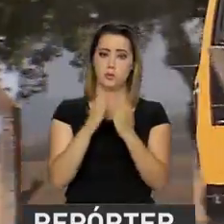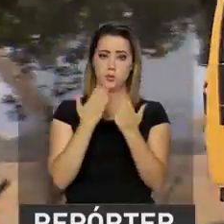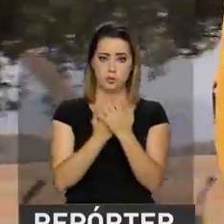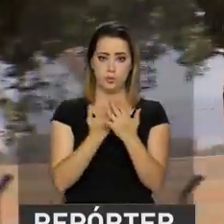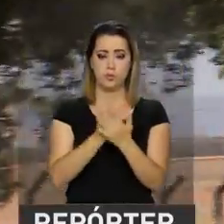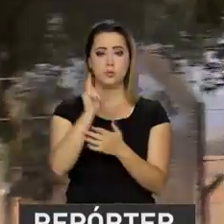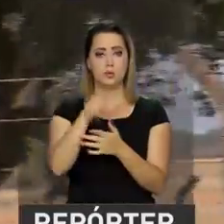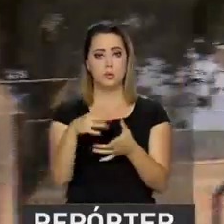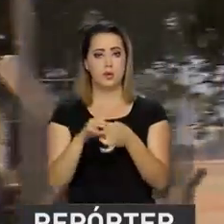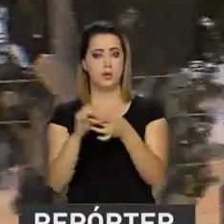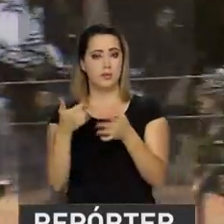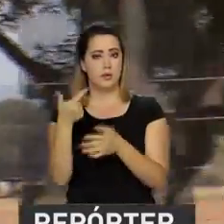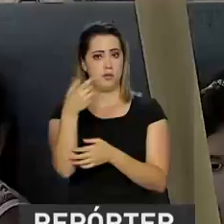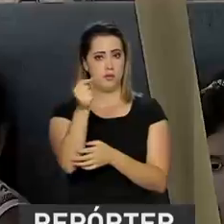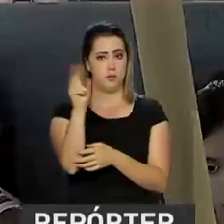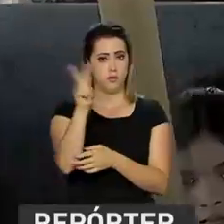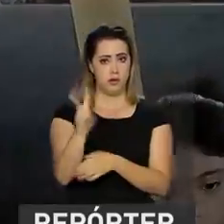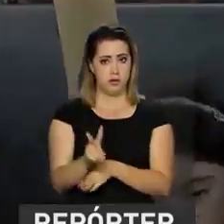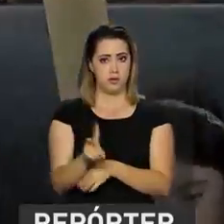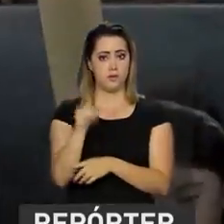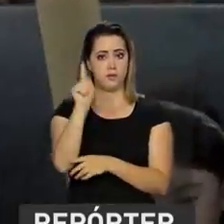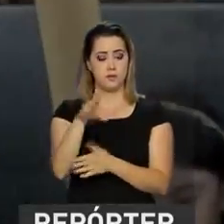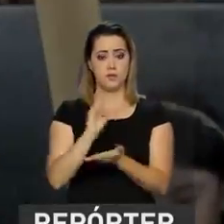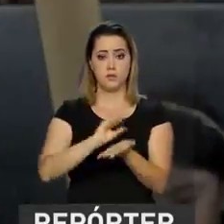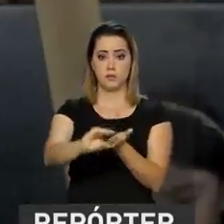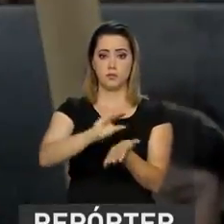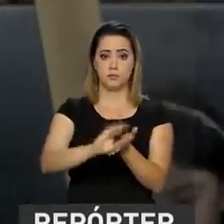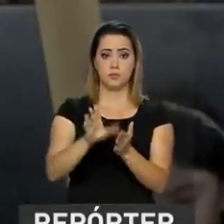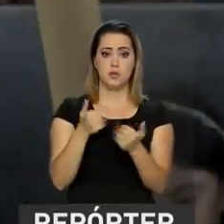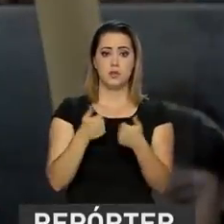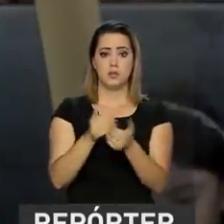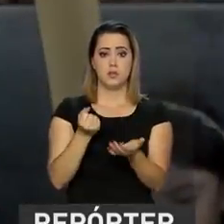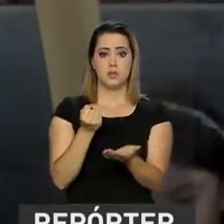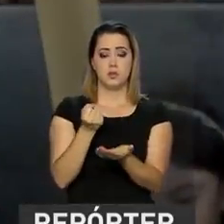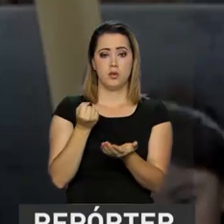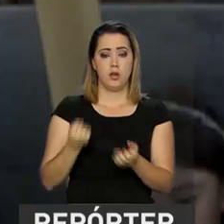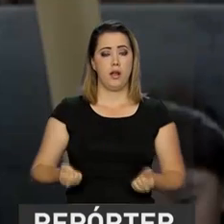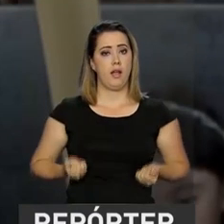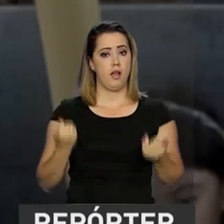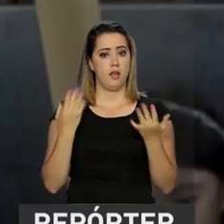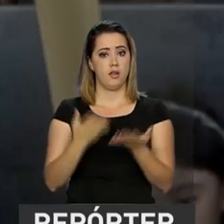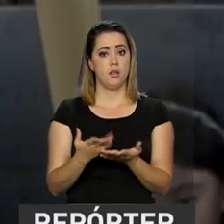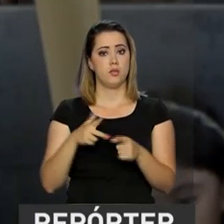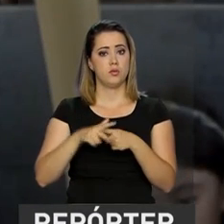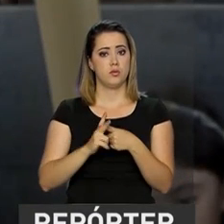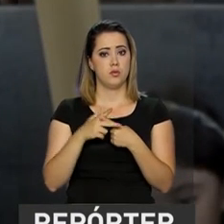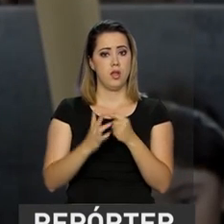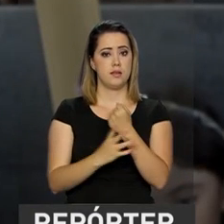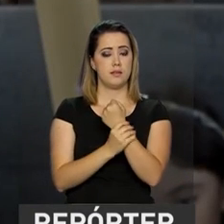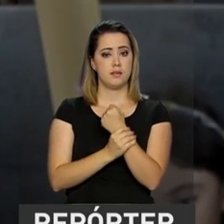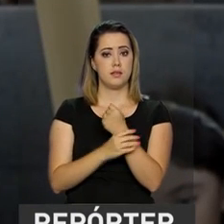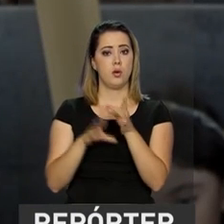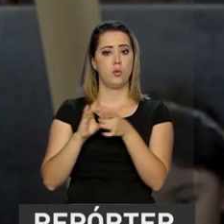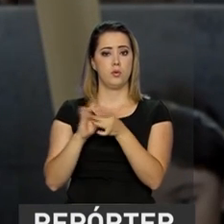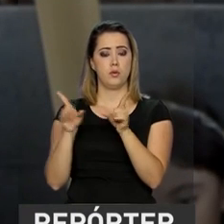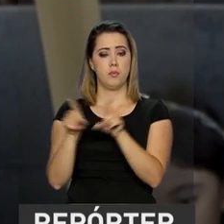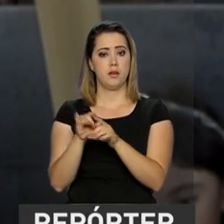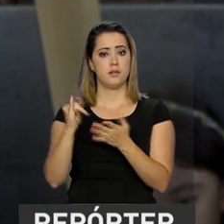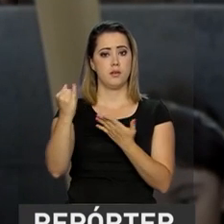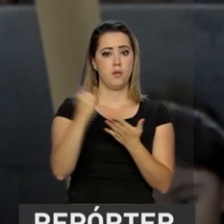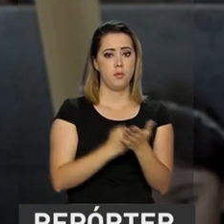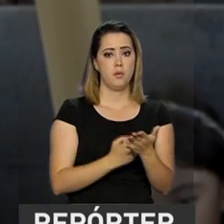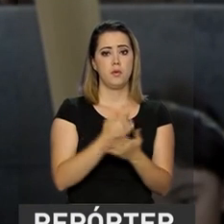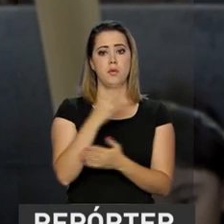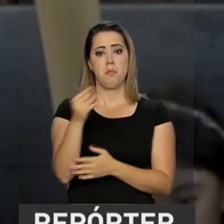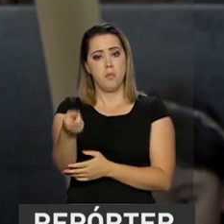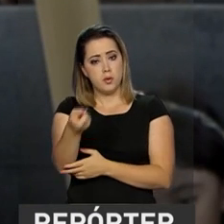são liberados em 10 vezes e são destinados a despesas como reforma, seguro, licenciamento, impostos